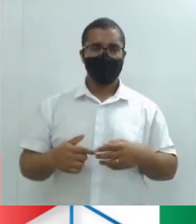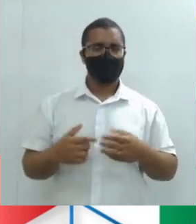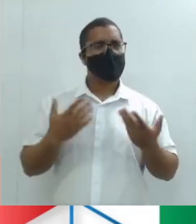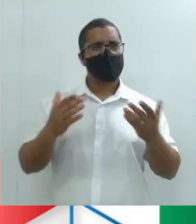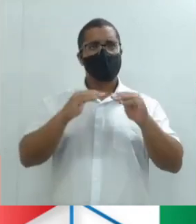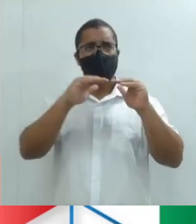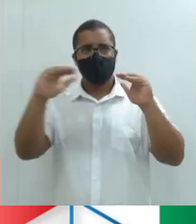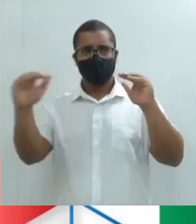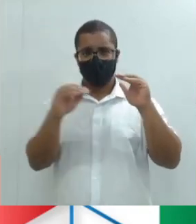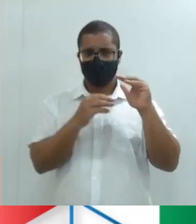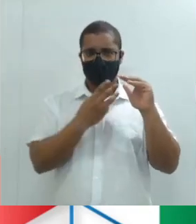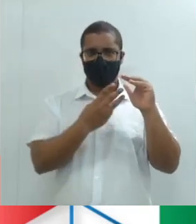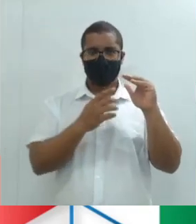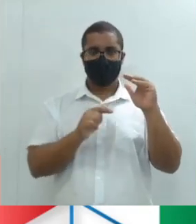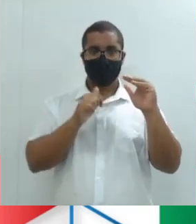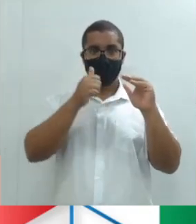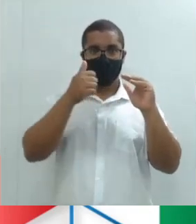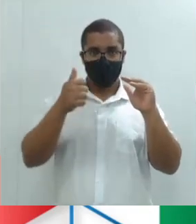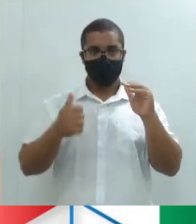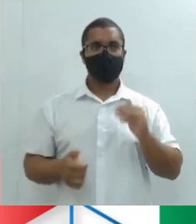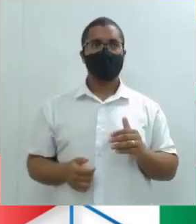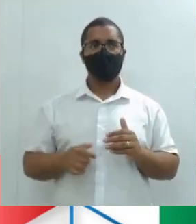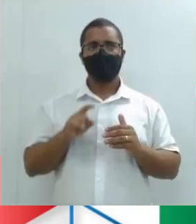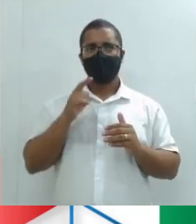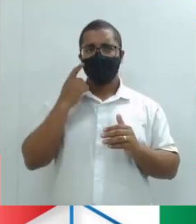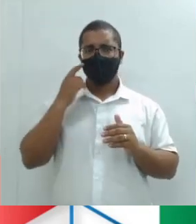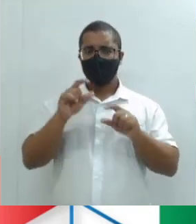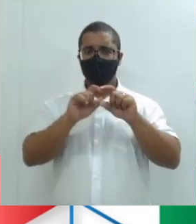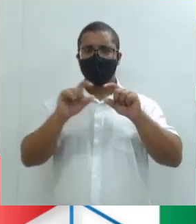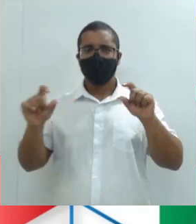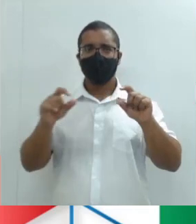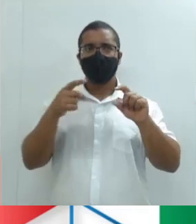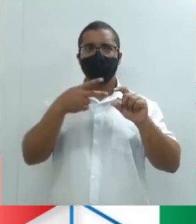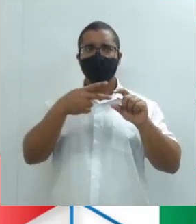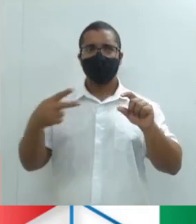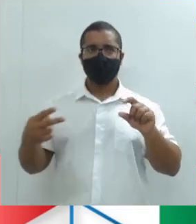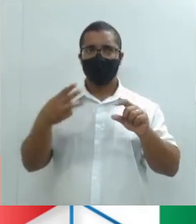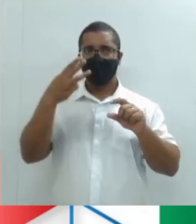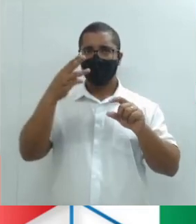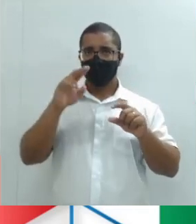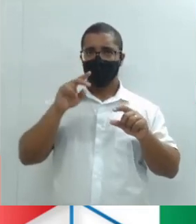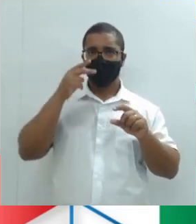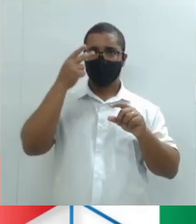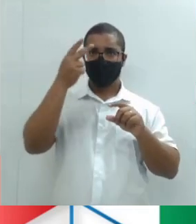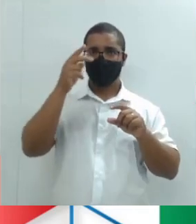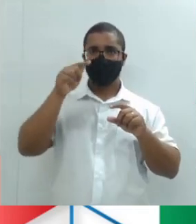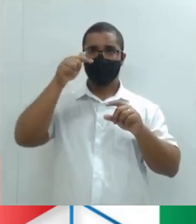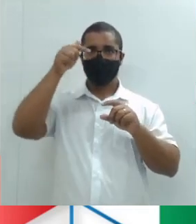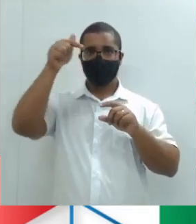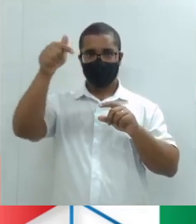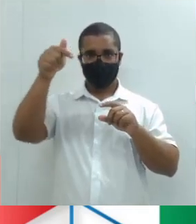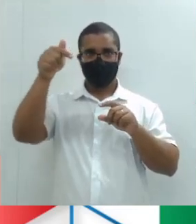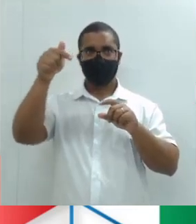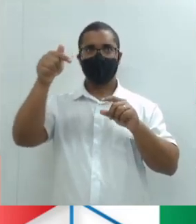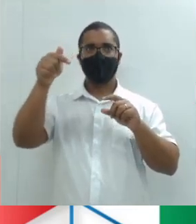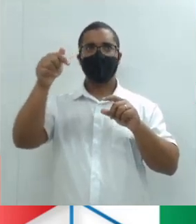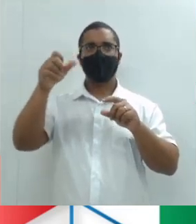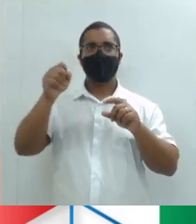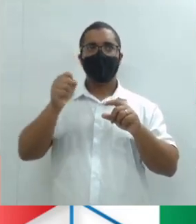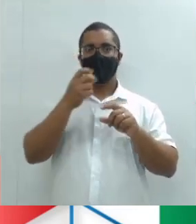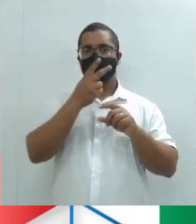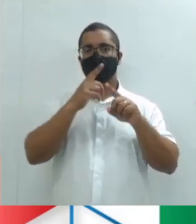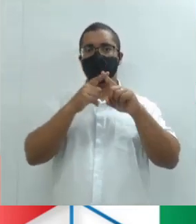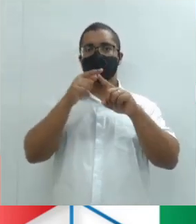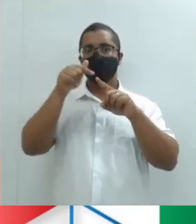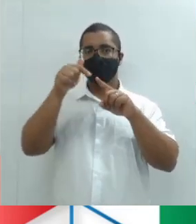fácil, 3 ao quadrado elevado a 7, e aí embaixo continuou 3 elevado a 11, fez o produto dos expoentes, 2 vezes